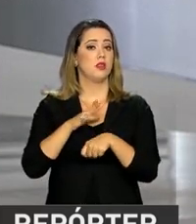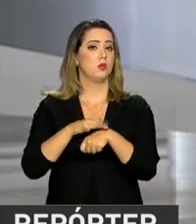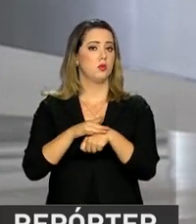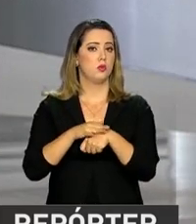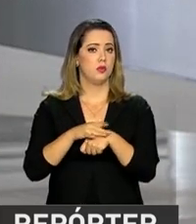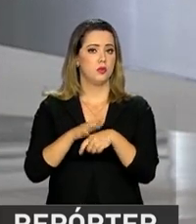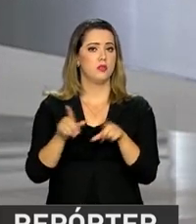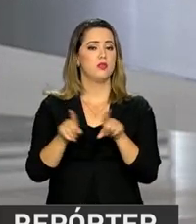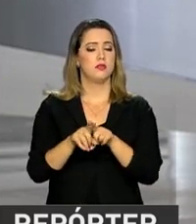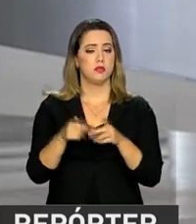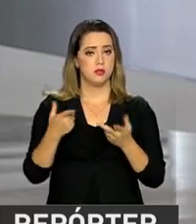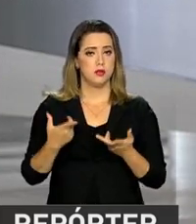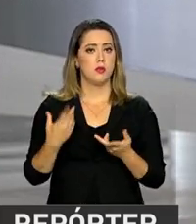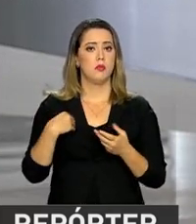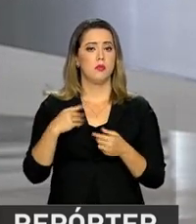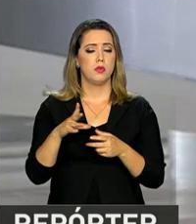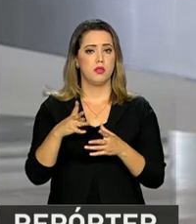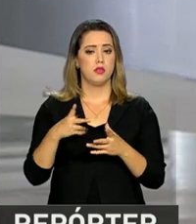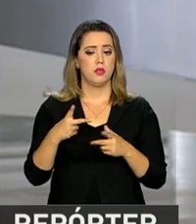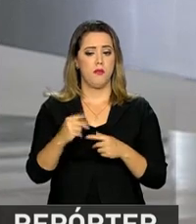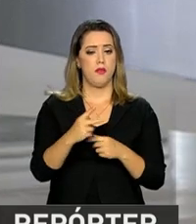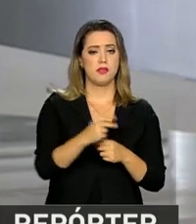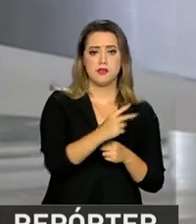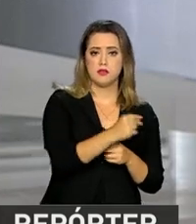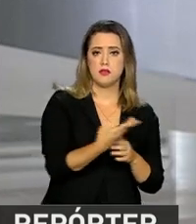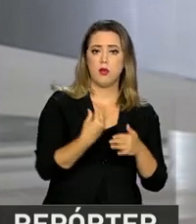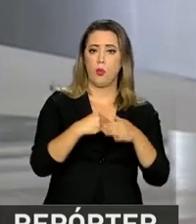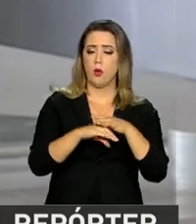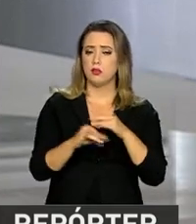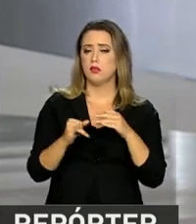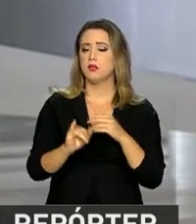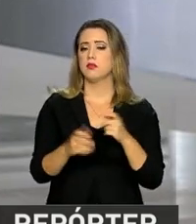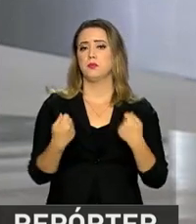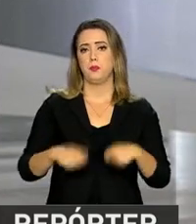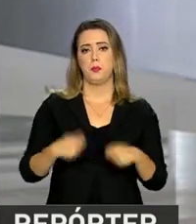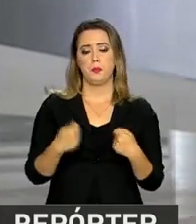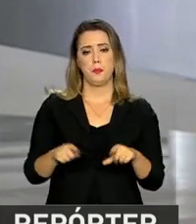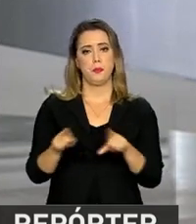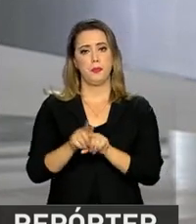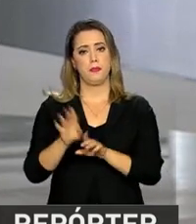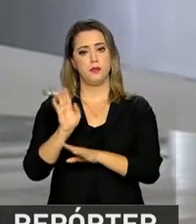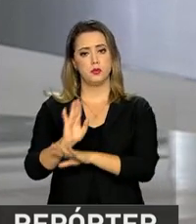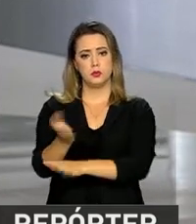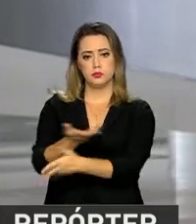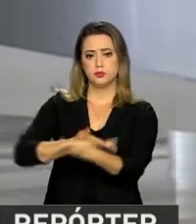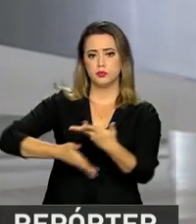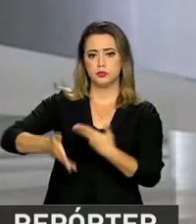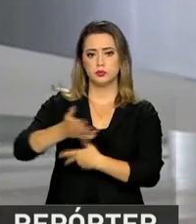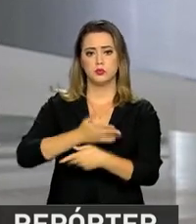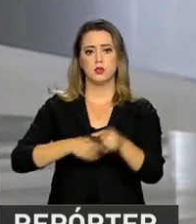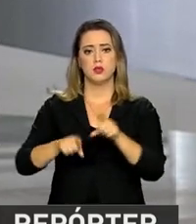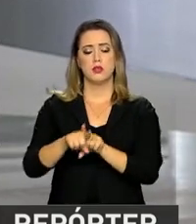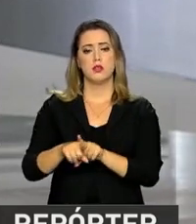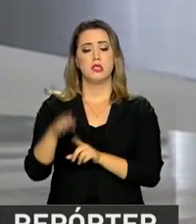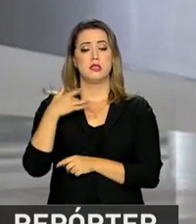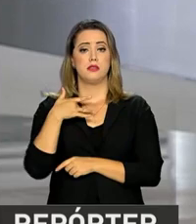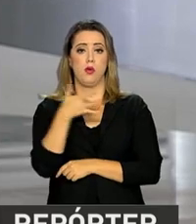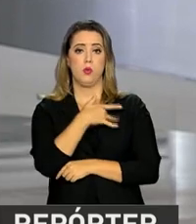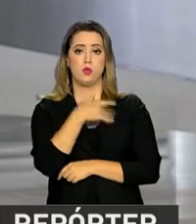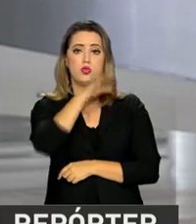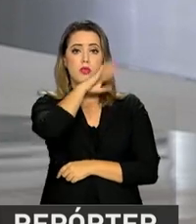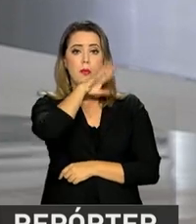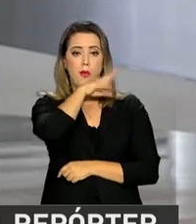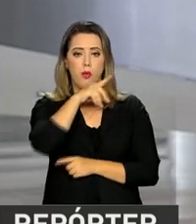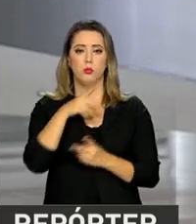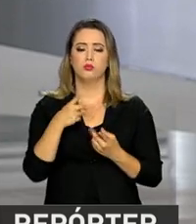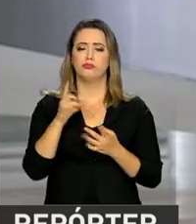para emergências veterinárias e cooperação internacional além de ser de educação em saúde animal no pan no